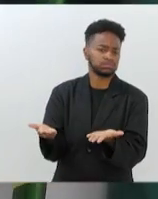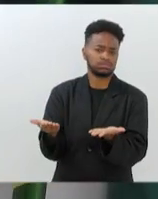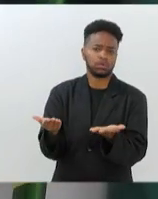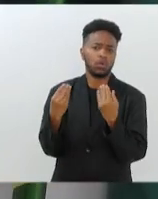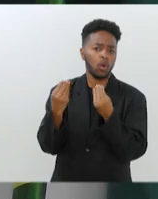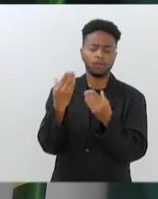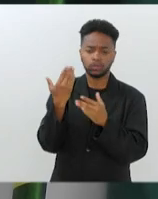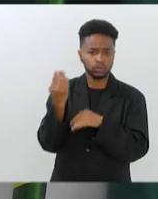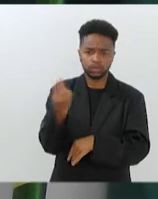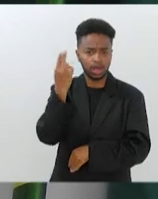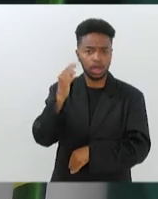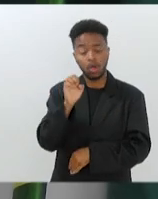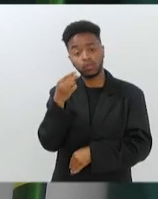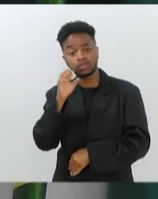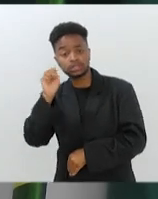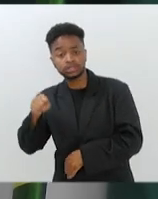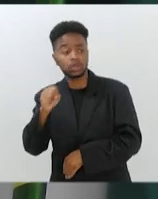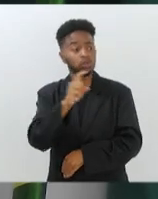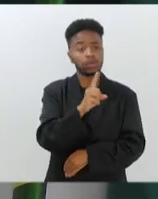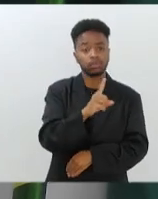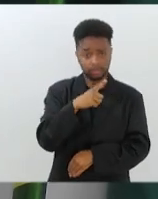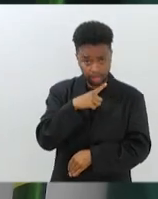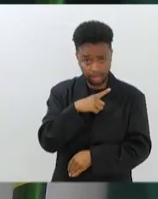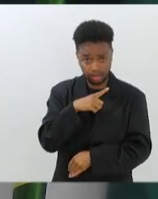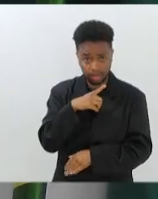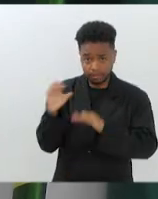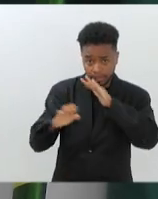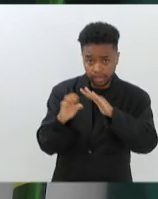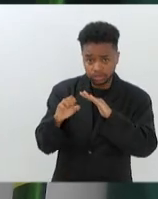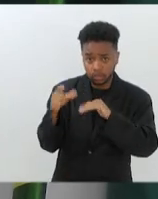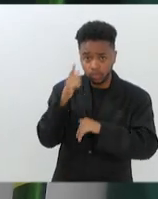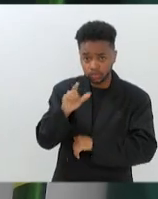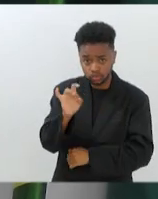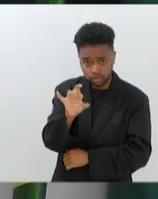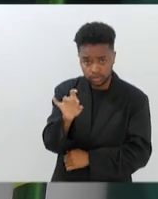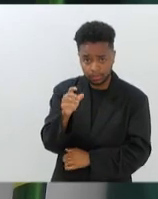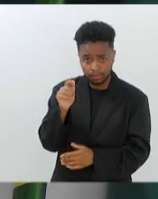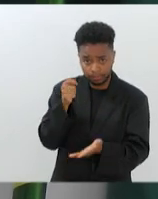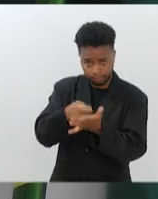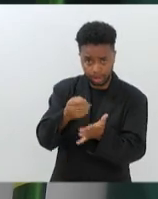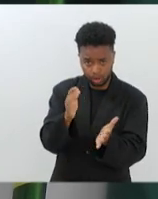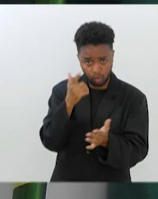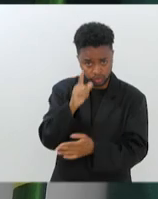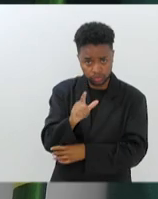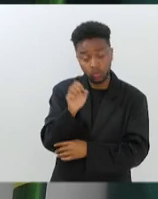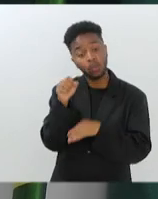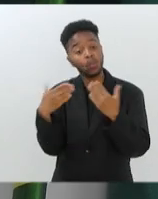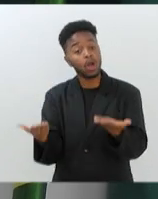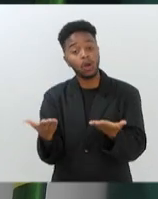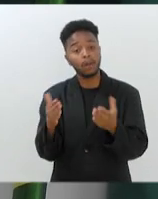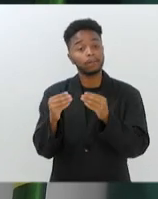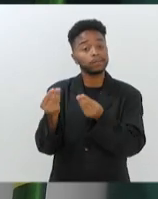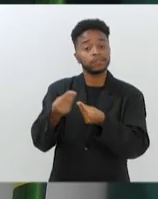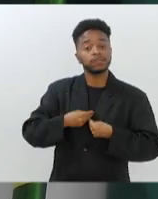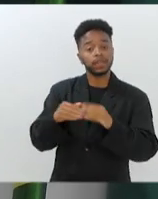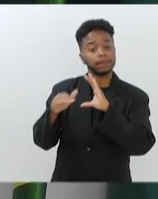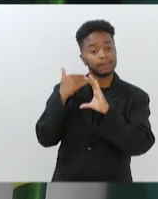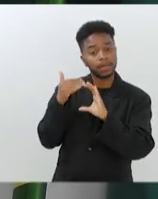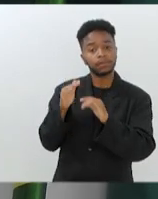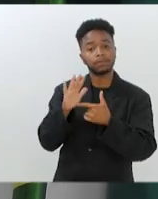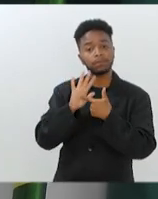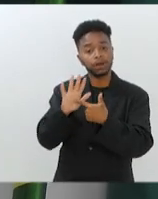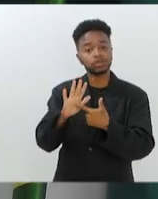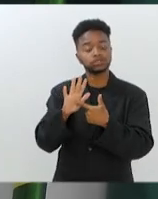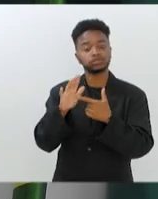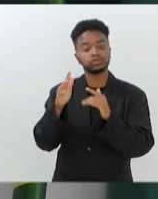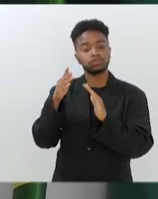ou é sim ou é não tem a empresa que conseguiu por si próprio esse Patrocínio Se sim qual me dá o e-mail manda o projeto